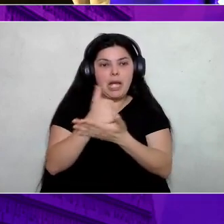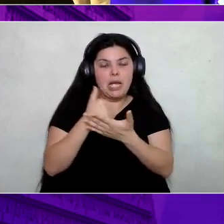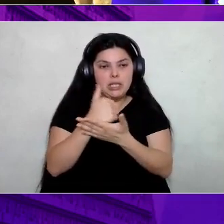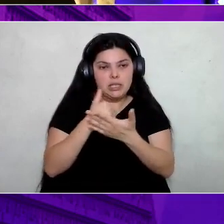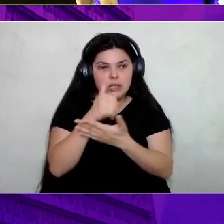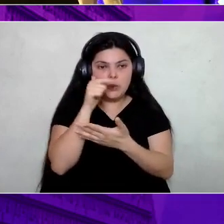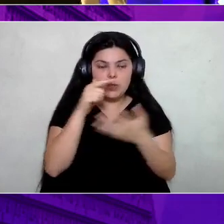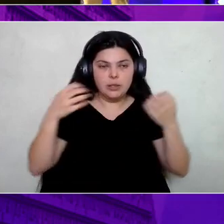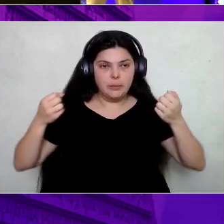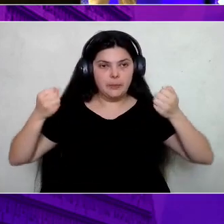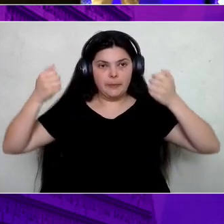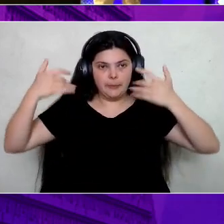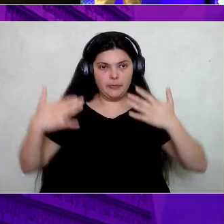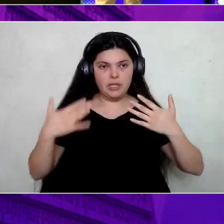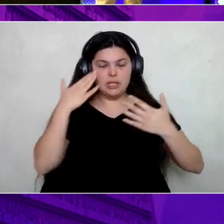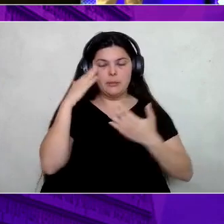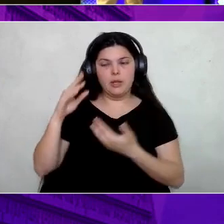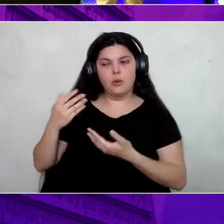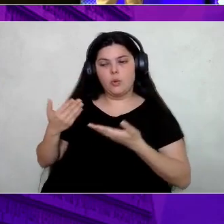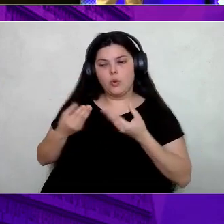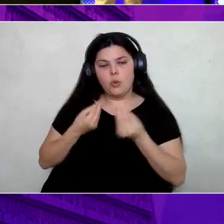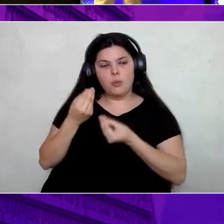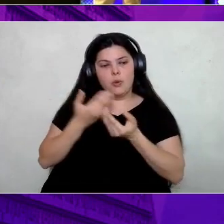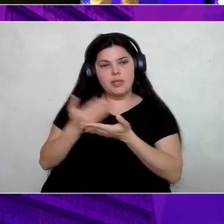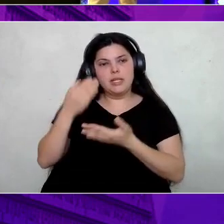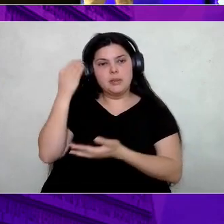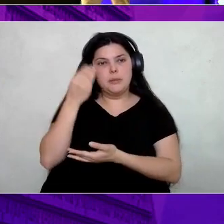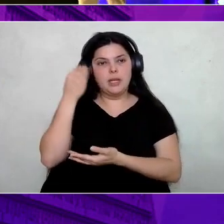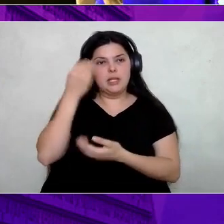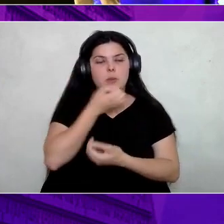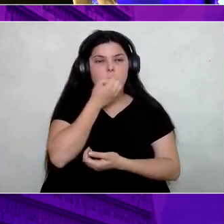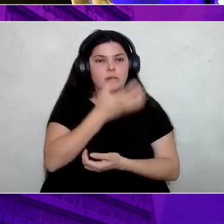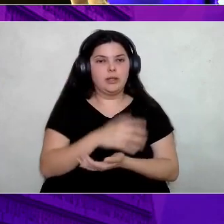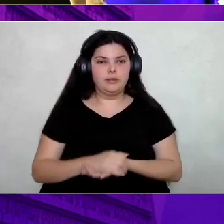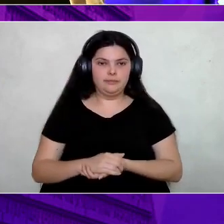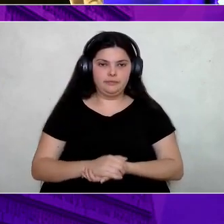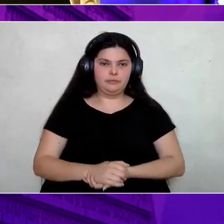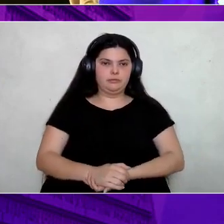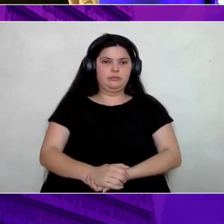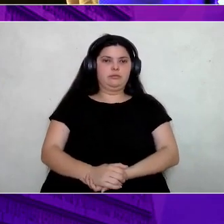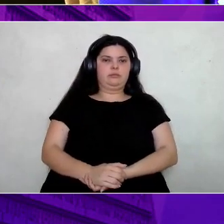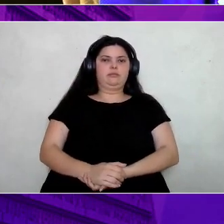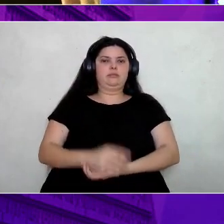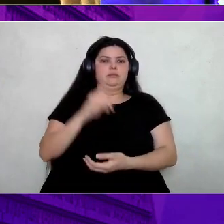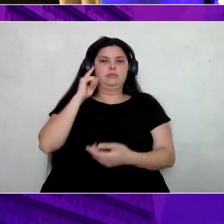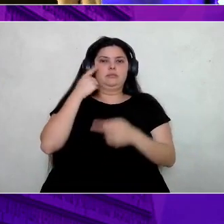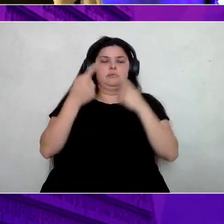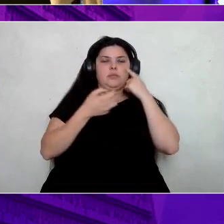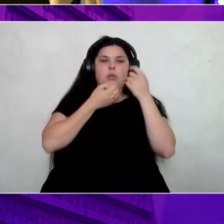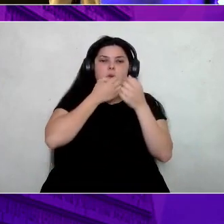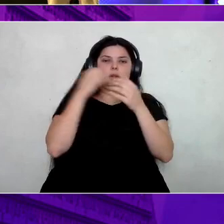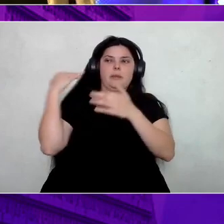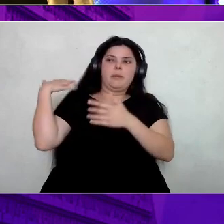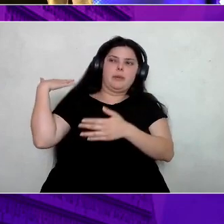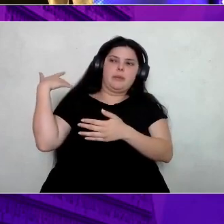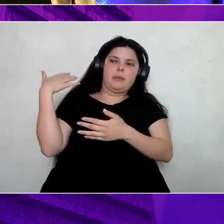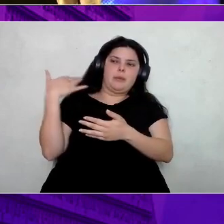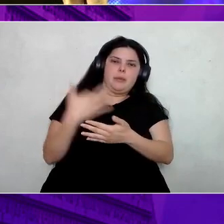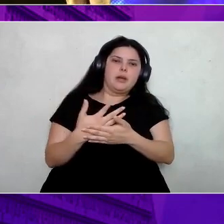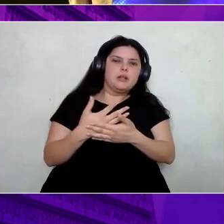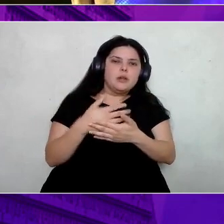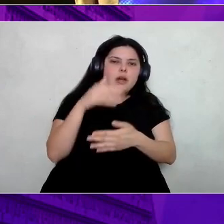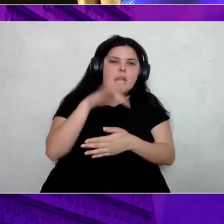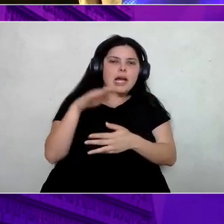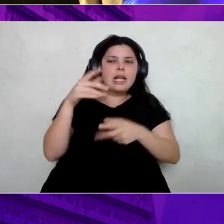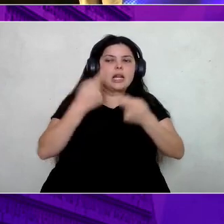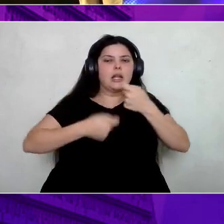da onde eu venho e qual que vai ser a minha experiência aqui. Então, a ideia é contar um pouquinho para vocês da jornada, muito mais sobre a ótica de negócios, de